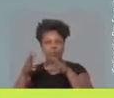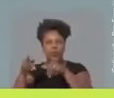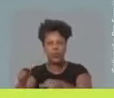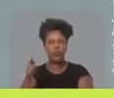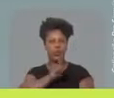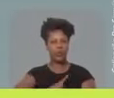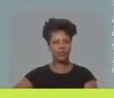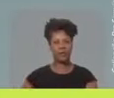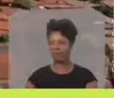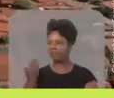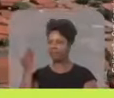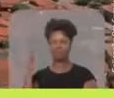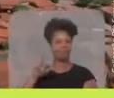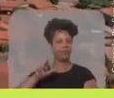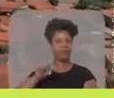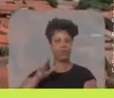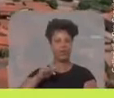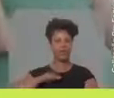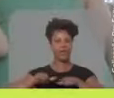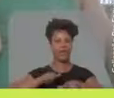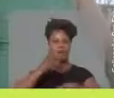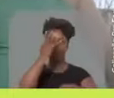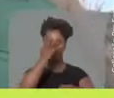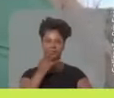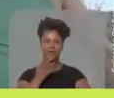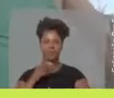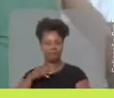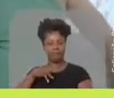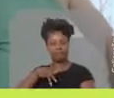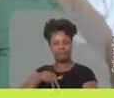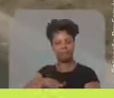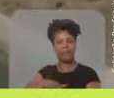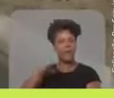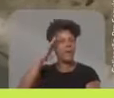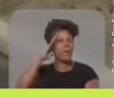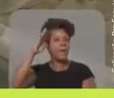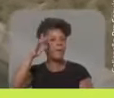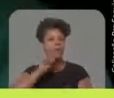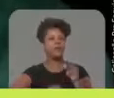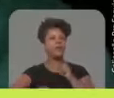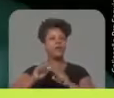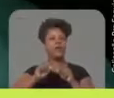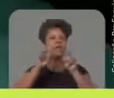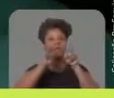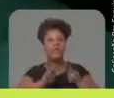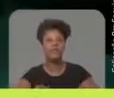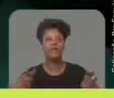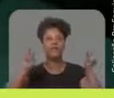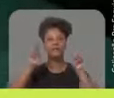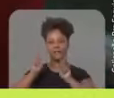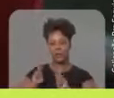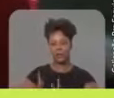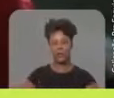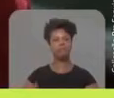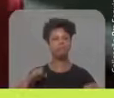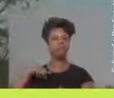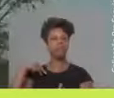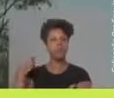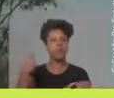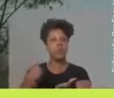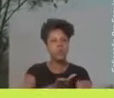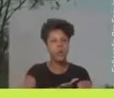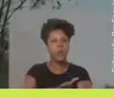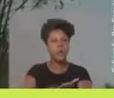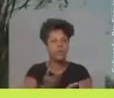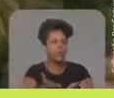governador nunca pisou. Com trabalho sério, com os pés no chão e, principalmente, com seu olhar humano, manteve o